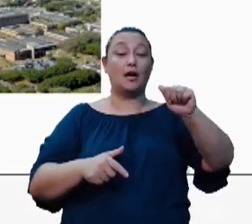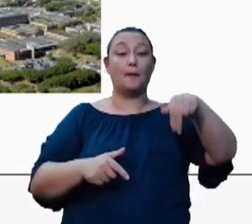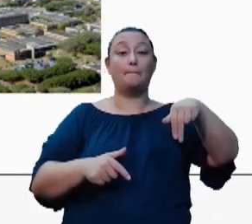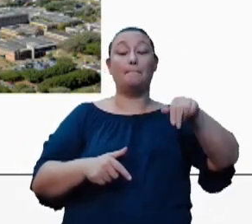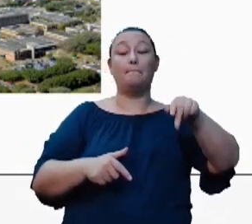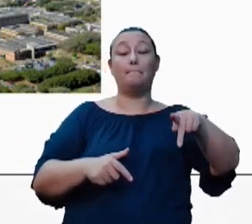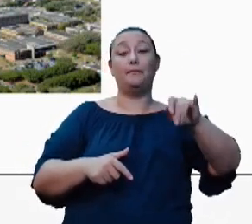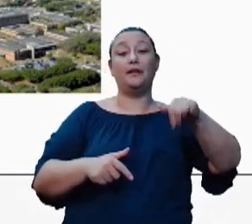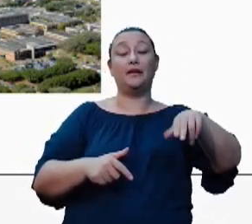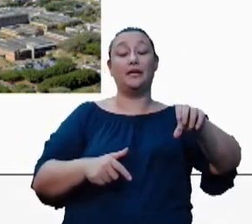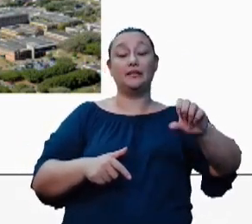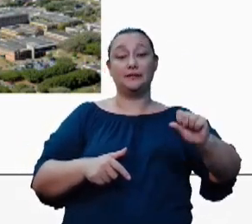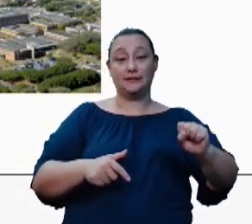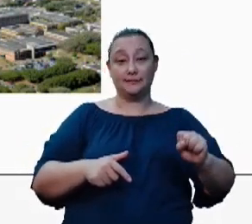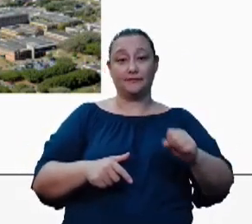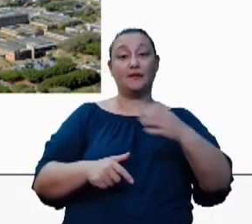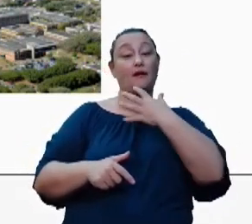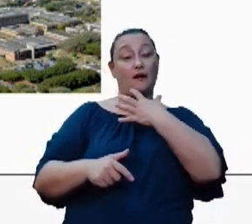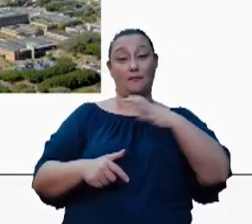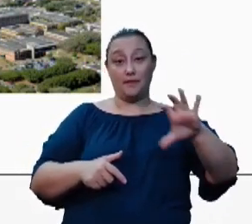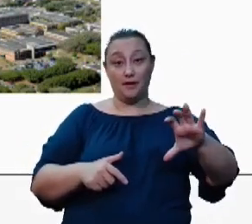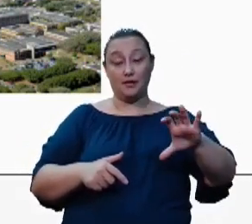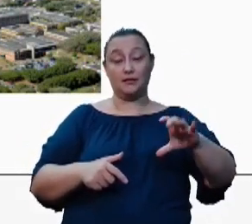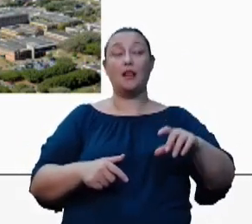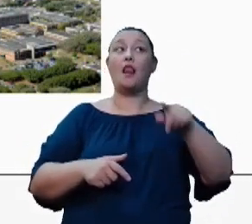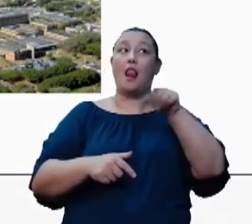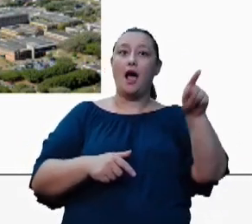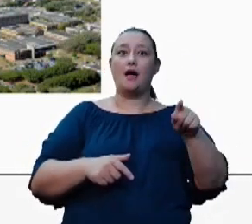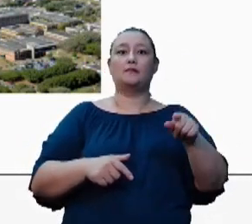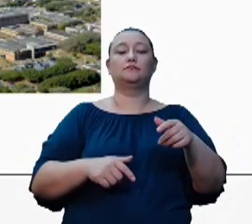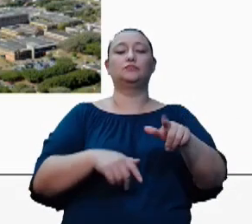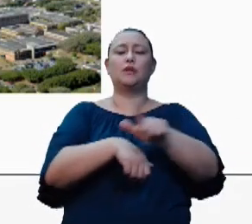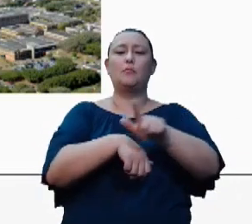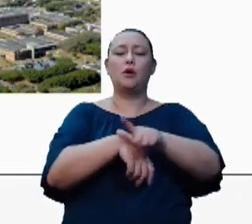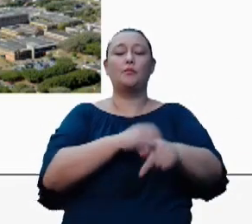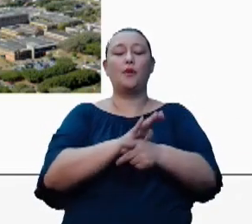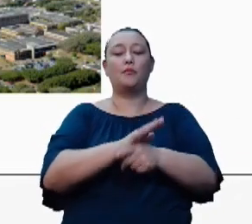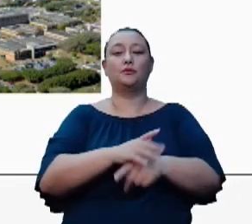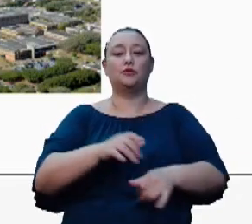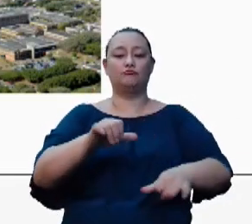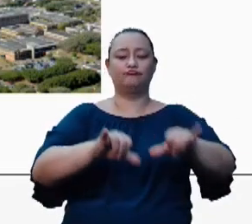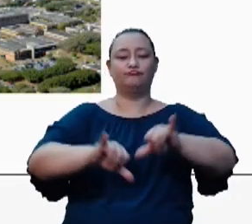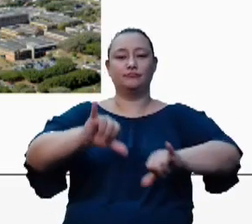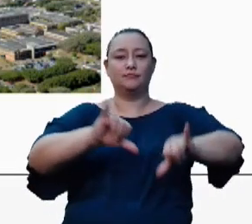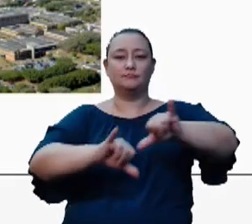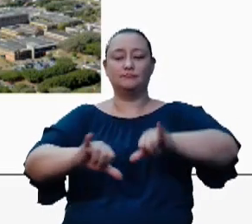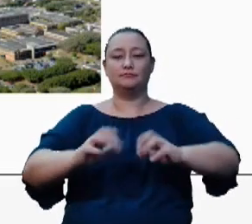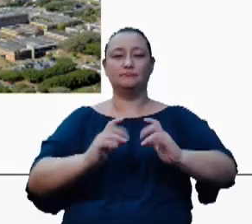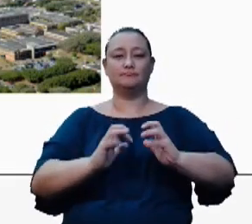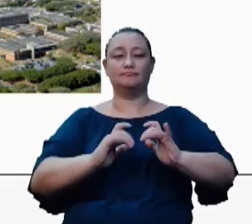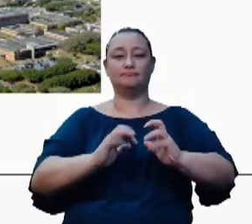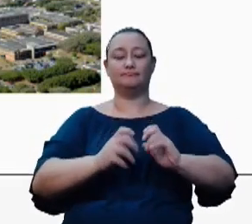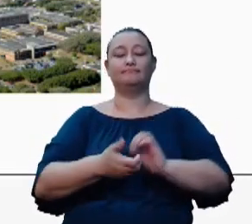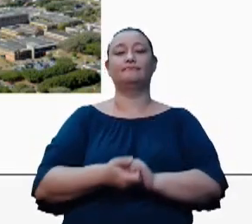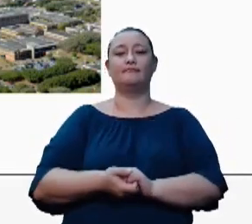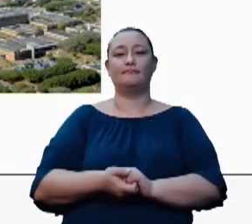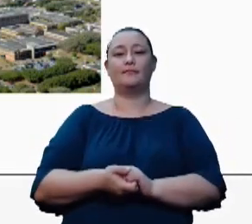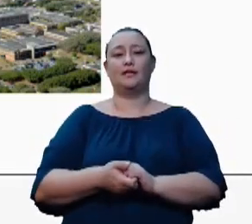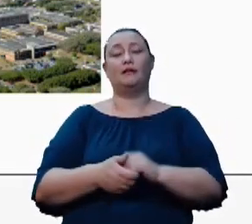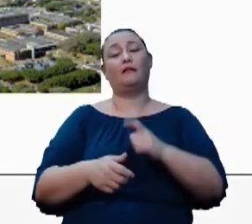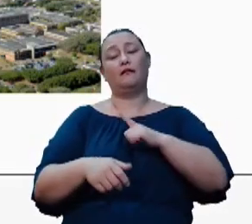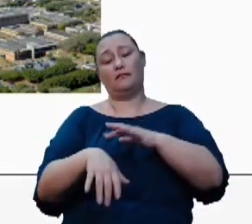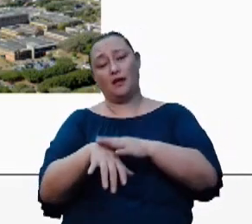Campinas, no ambulatório de neurogenética, avaliamos pacientes com paraparesia